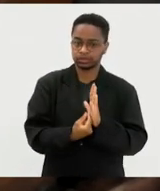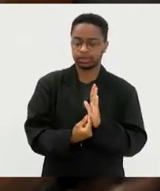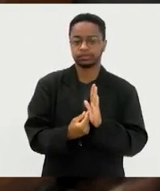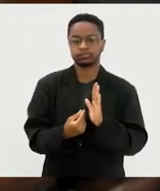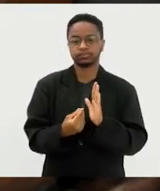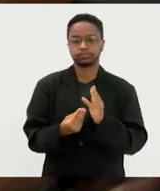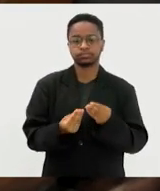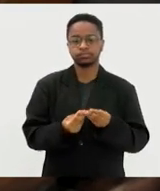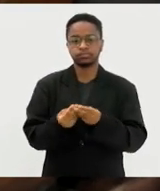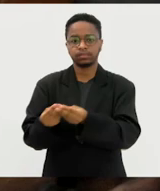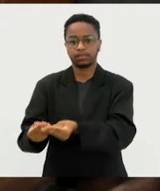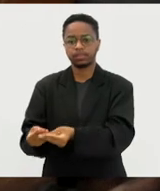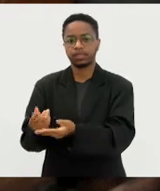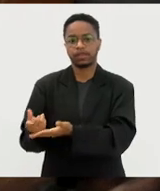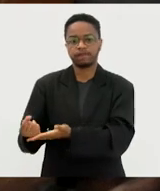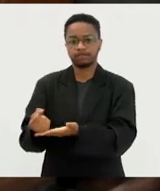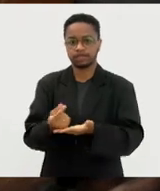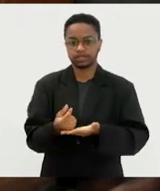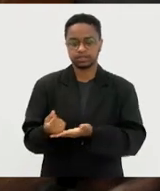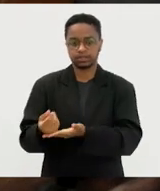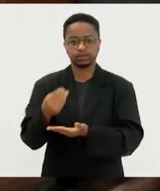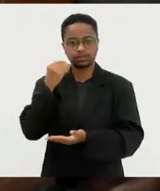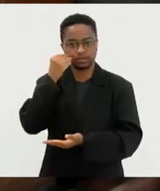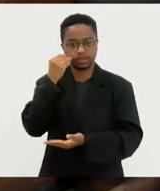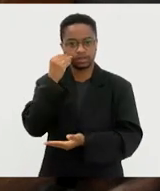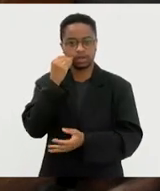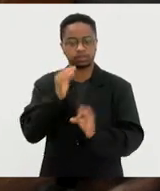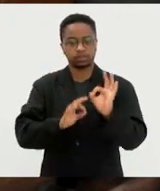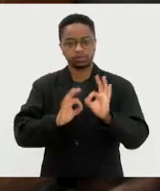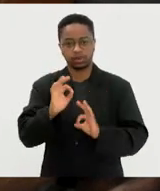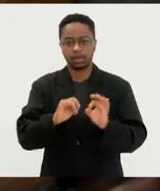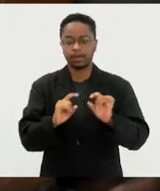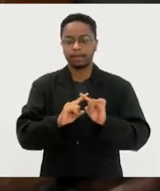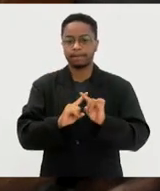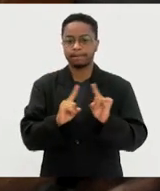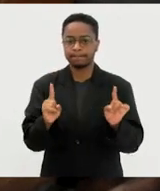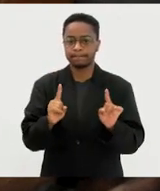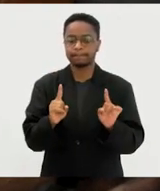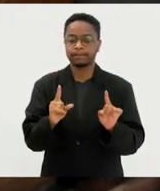que fosse essa questão implantada. A gente tem até